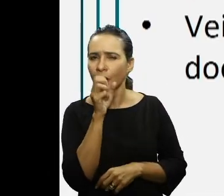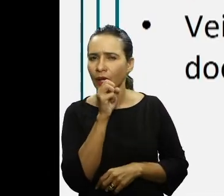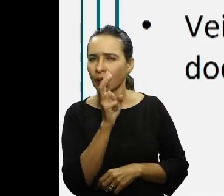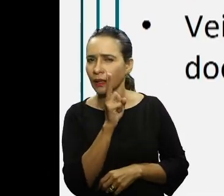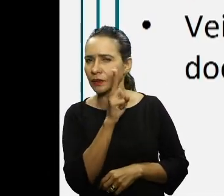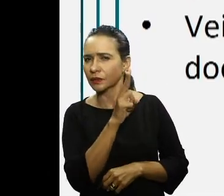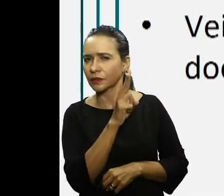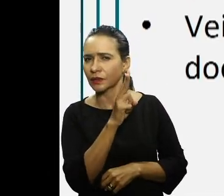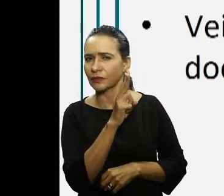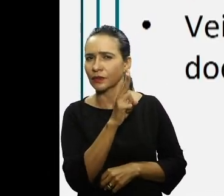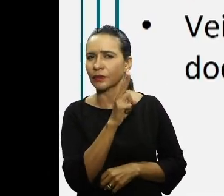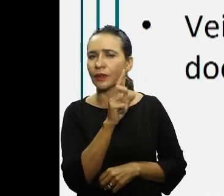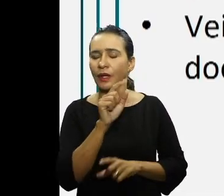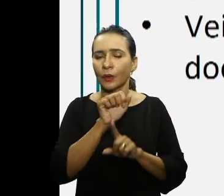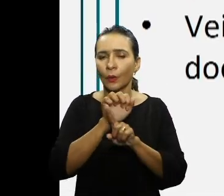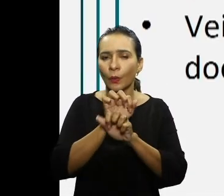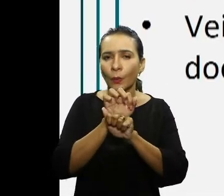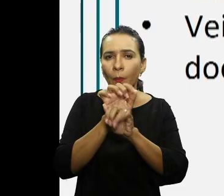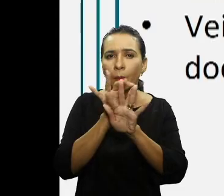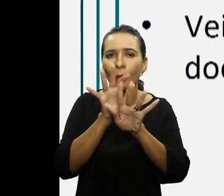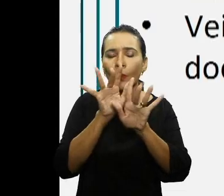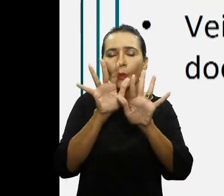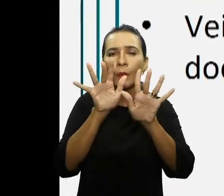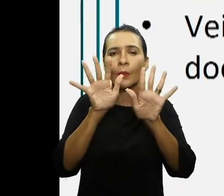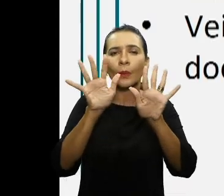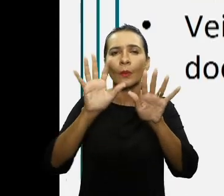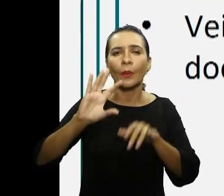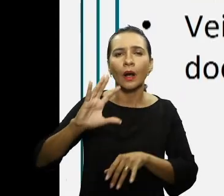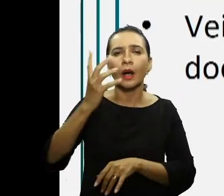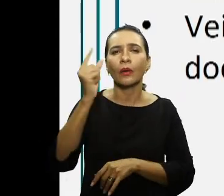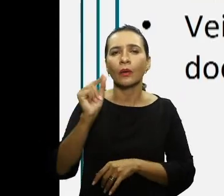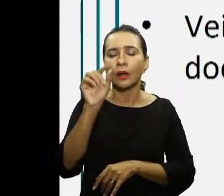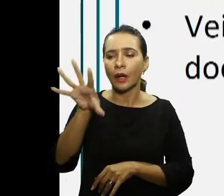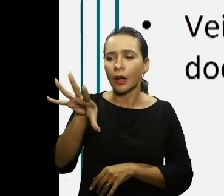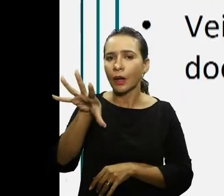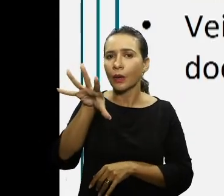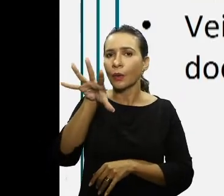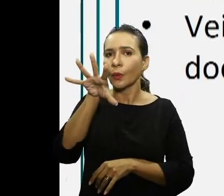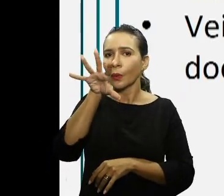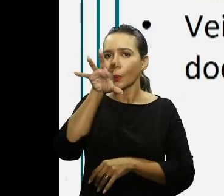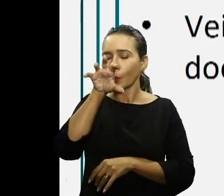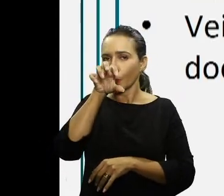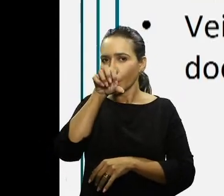laranja. E esses gases estão deixando o ar em volta